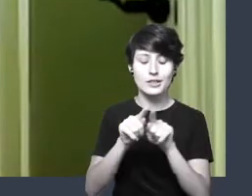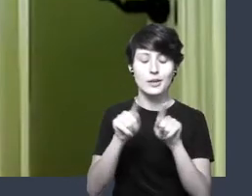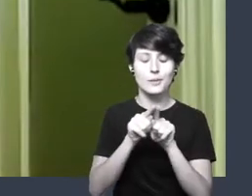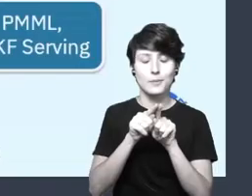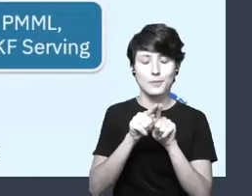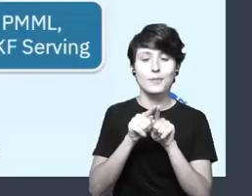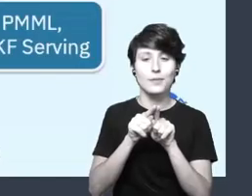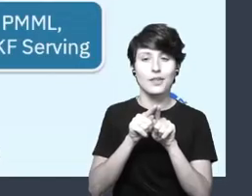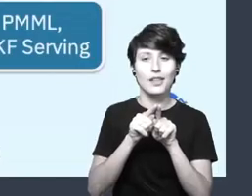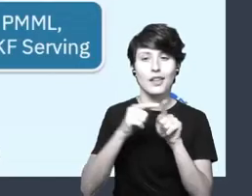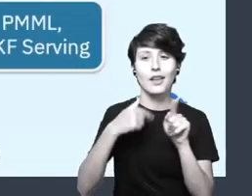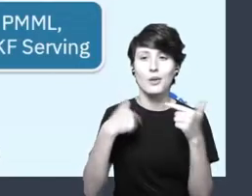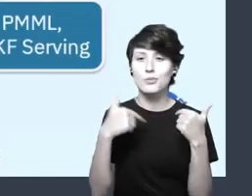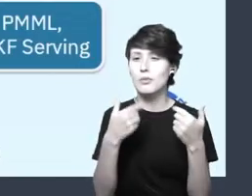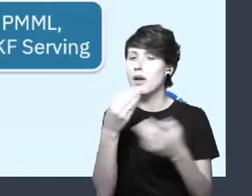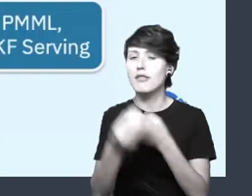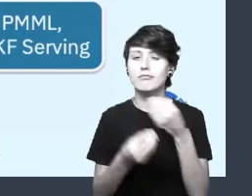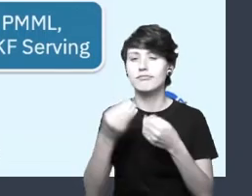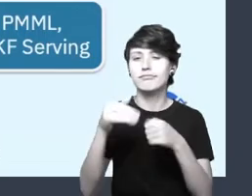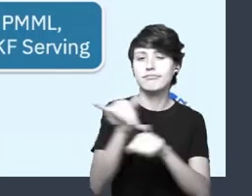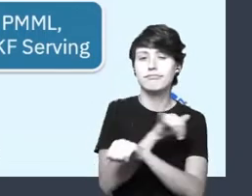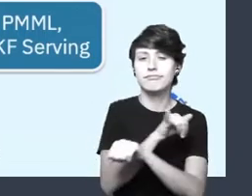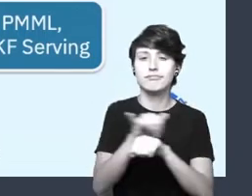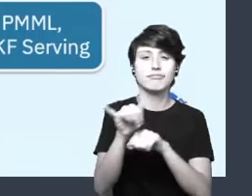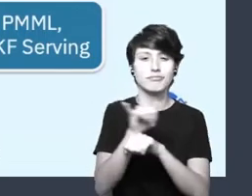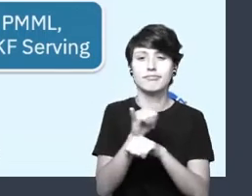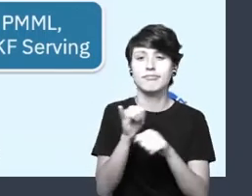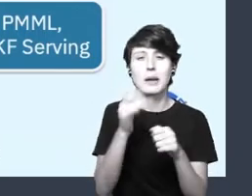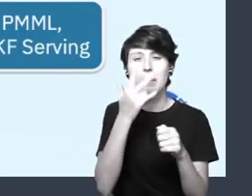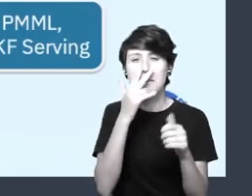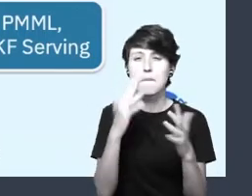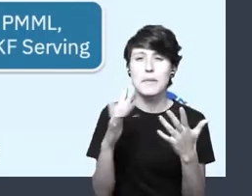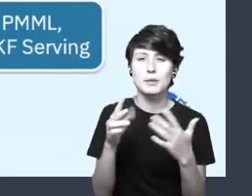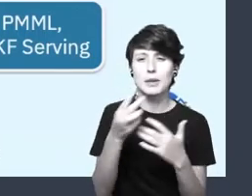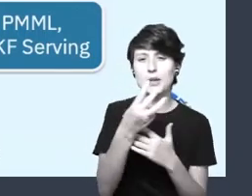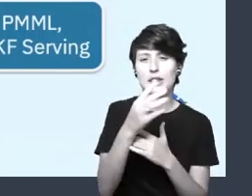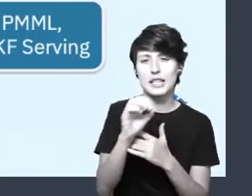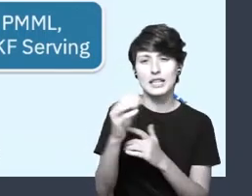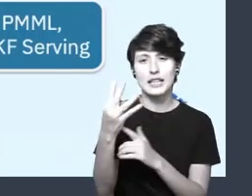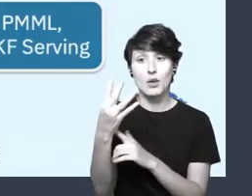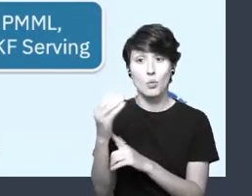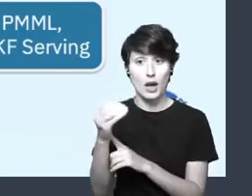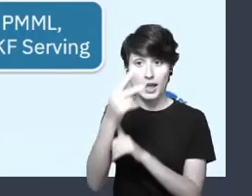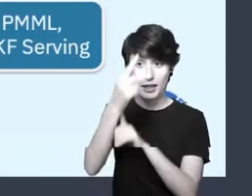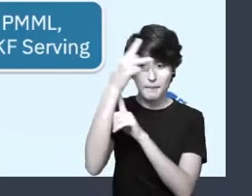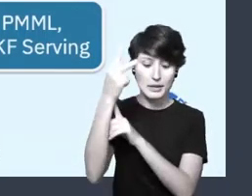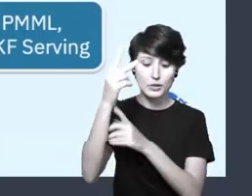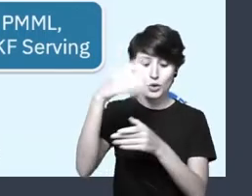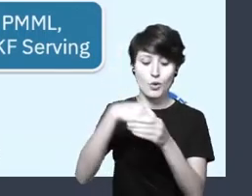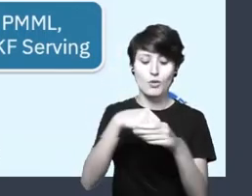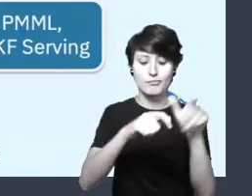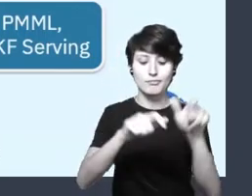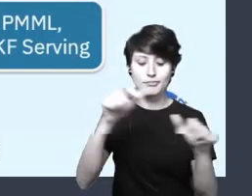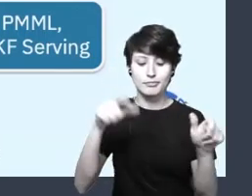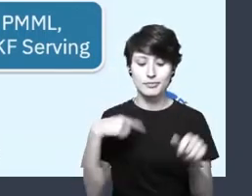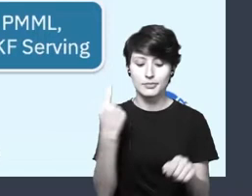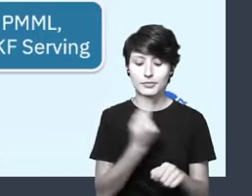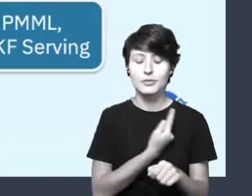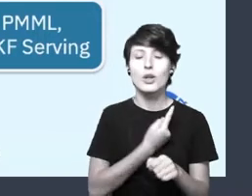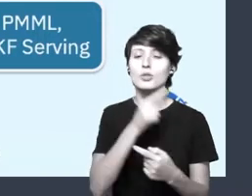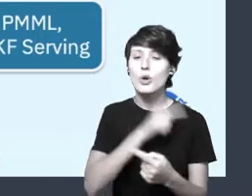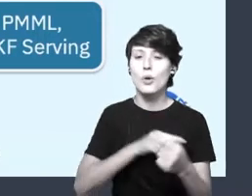em que eu trabalho, nessa organização, que são mais ou menos 30, 40 pessoas, em que o nosso objetivo é